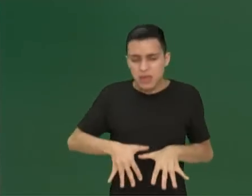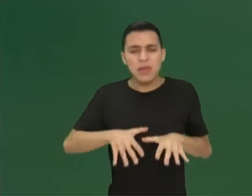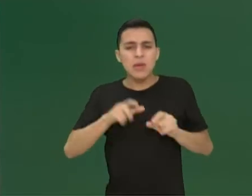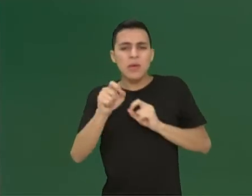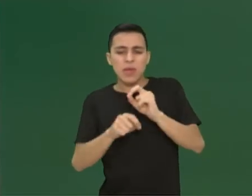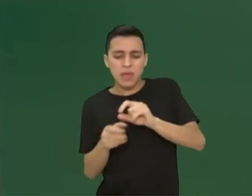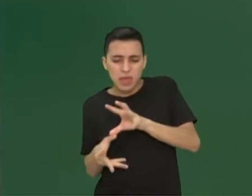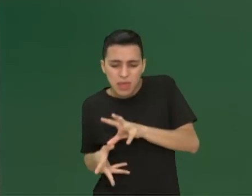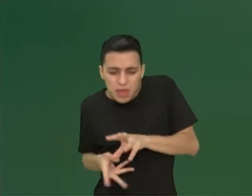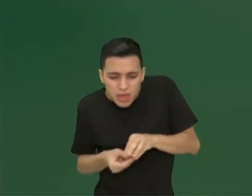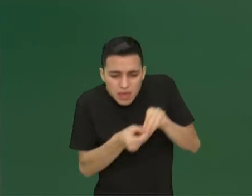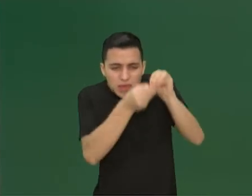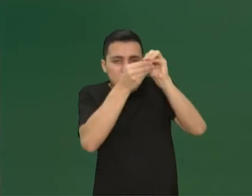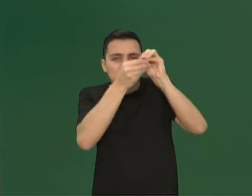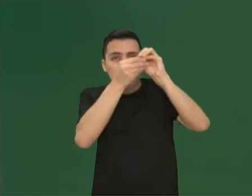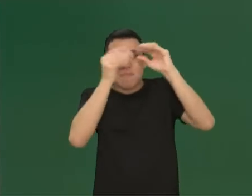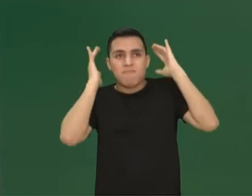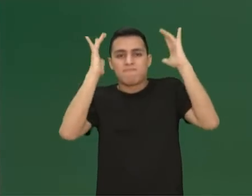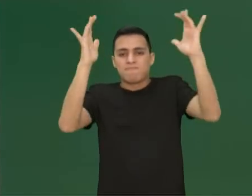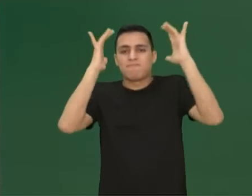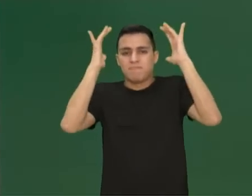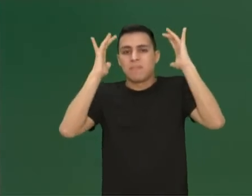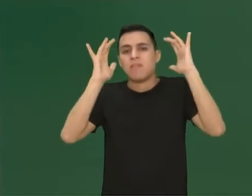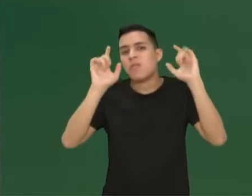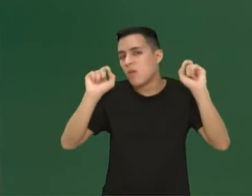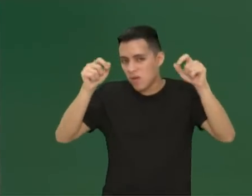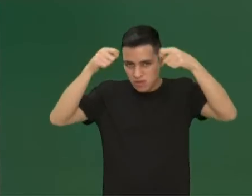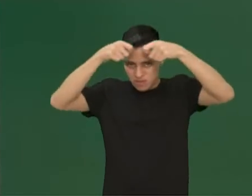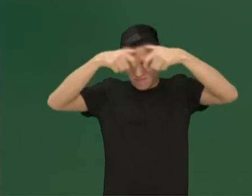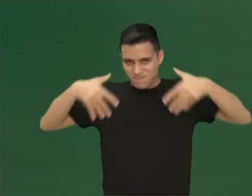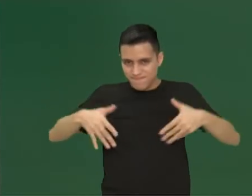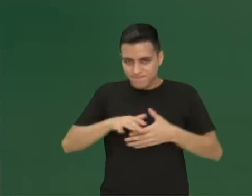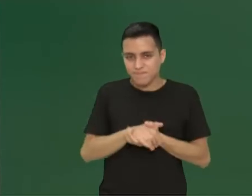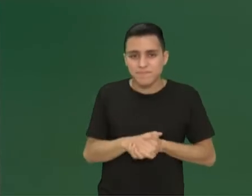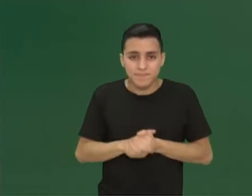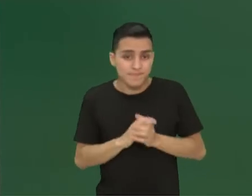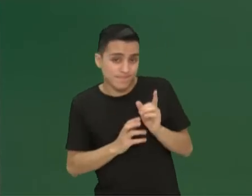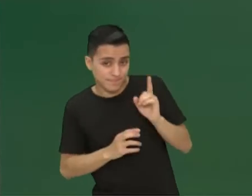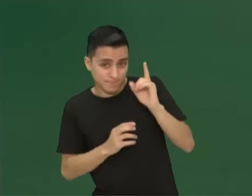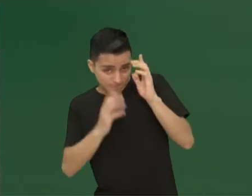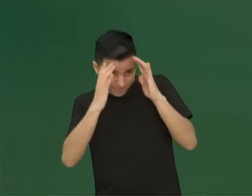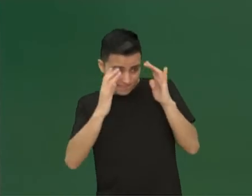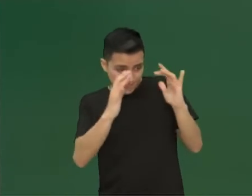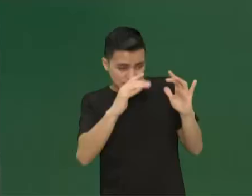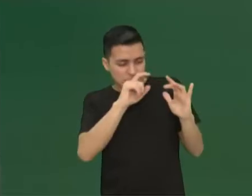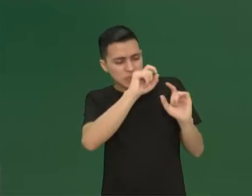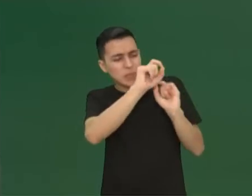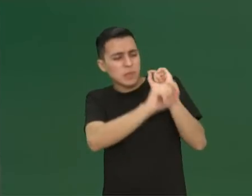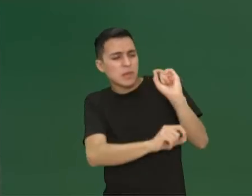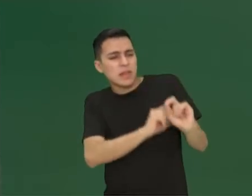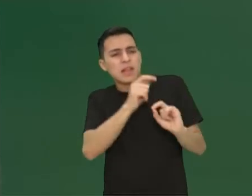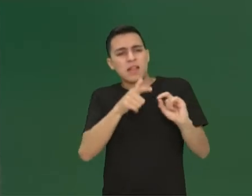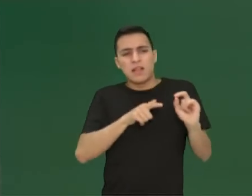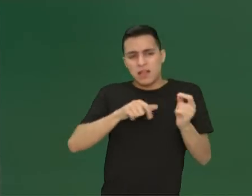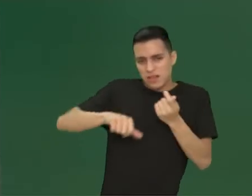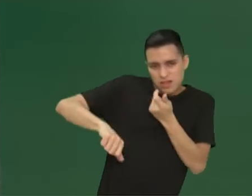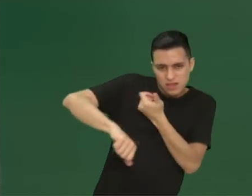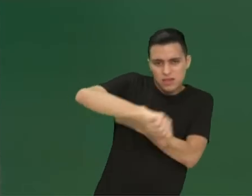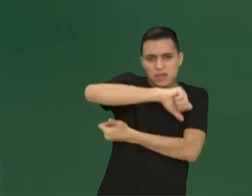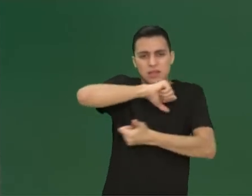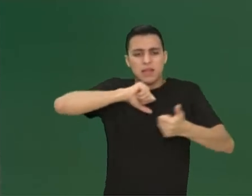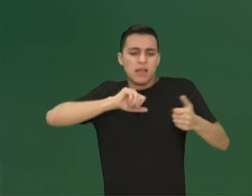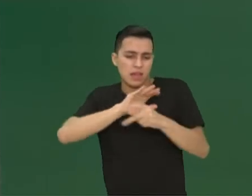essa informação para o seu cérebro. Sistema nervoso central. Lá vai ter toda essa transformação,